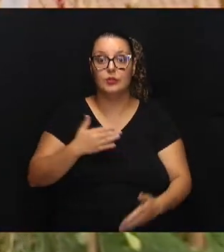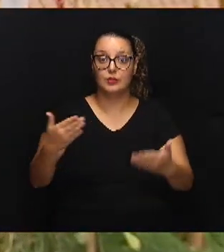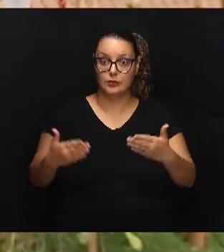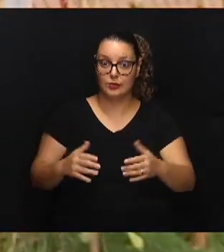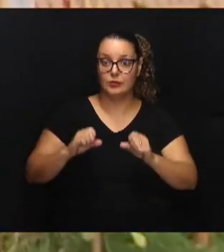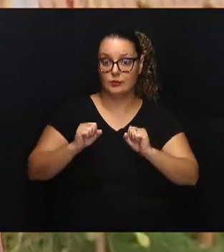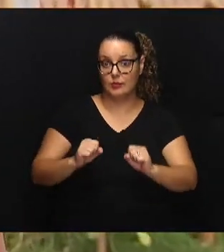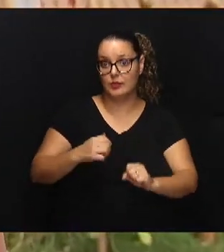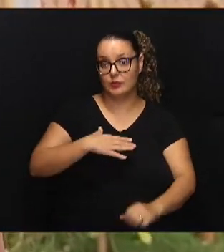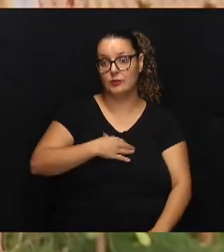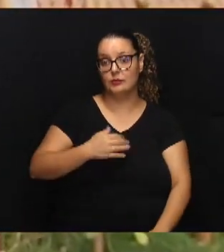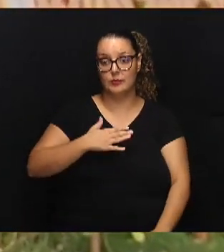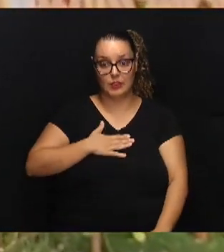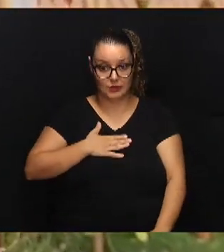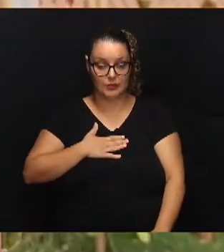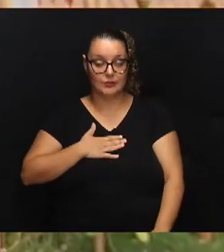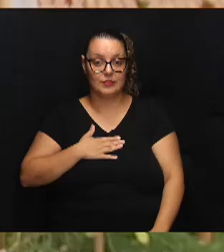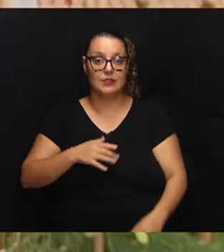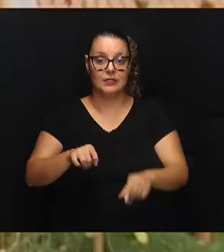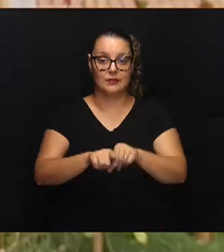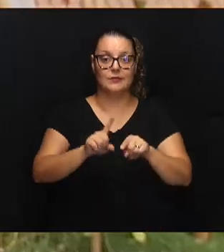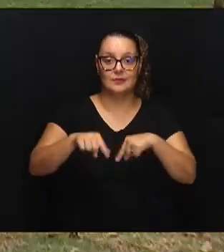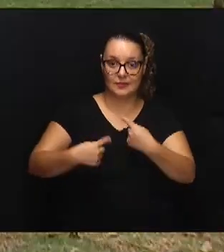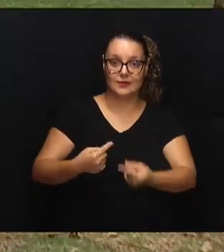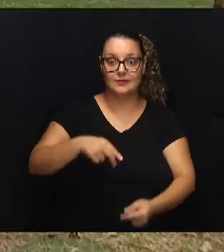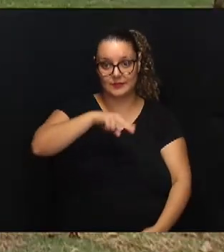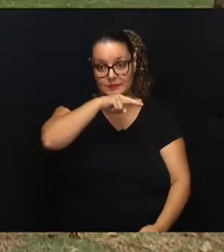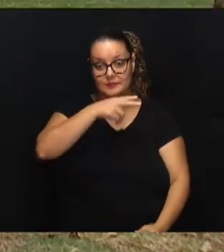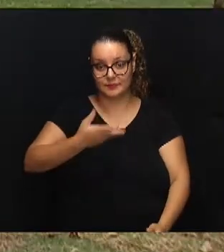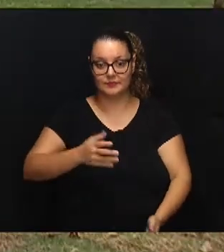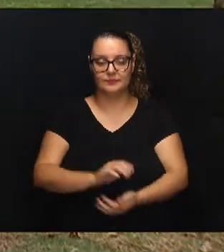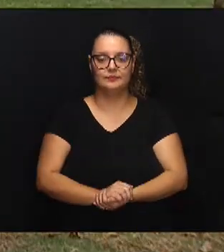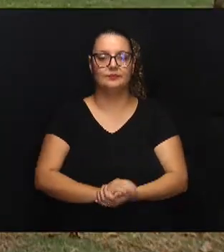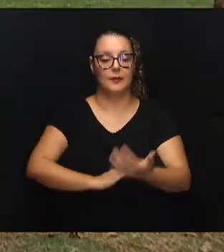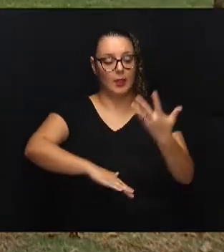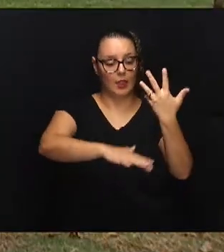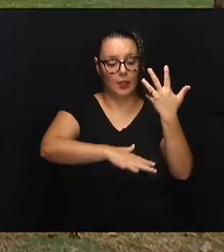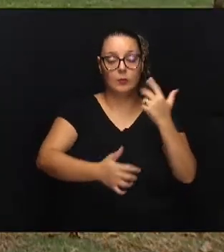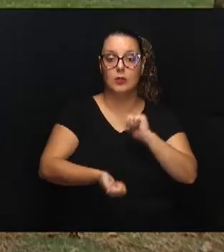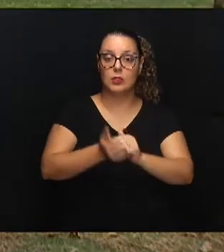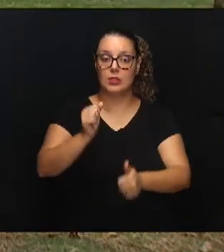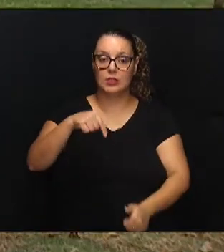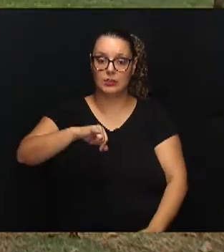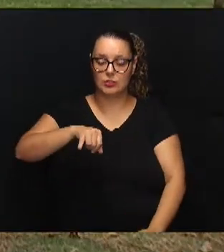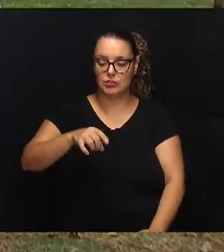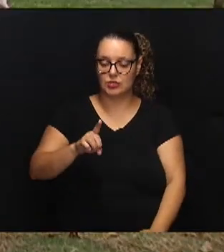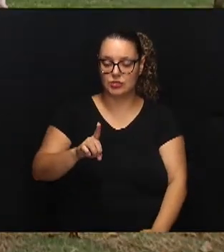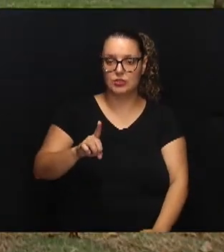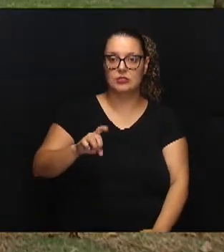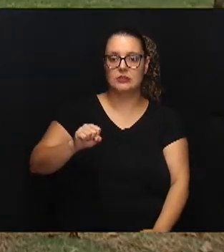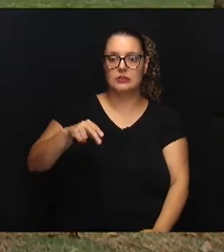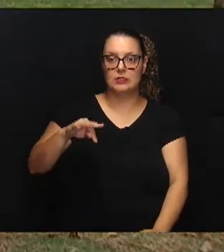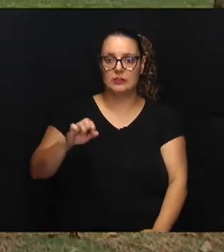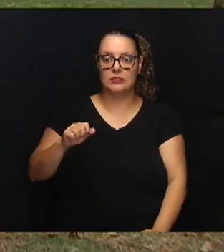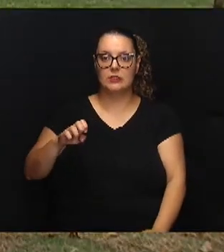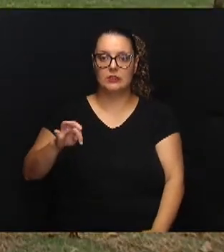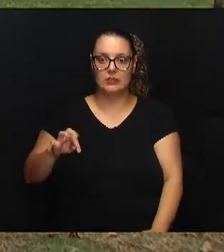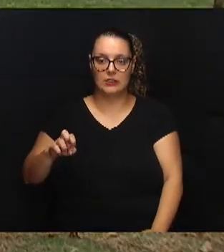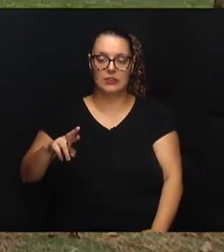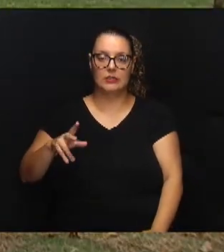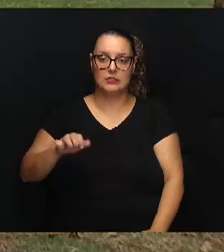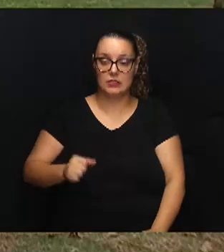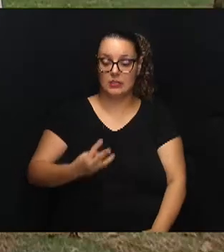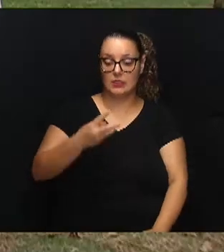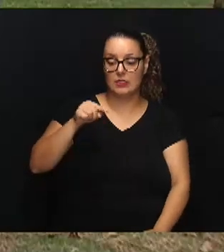desfrutar com meus filhos e também posteriormente com meus netos, né? A Praça de Esportes aqui no Jardim Santa Terezinha conta com 3.000